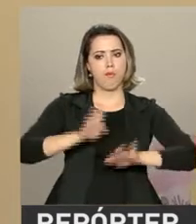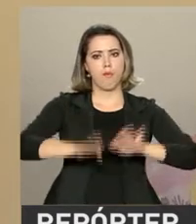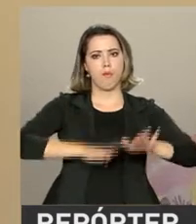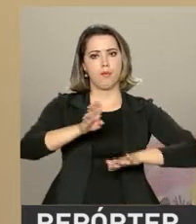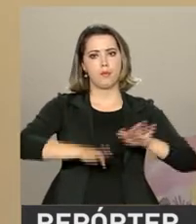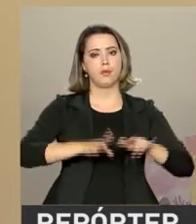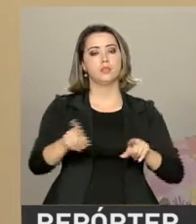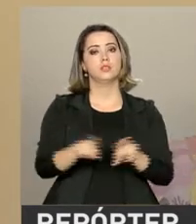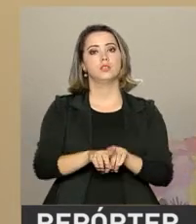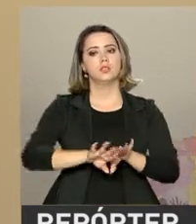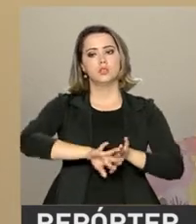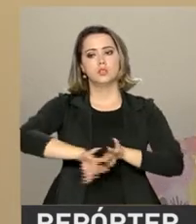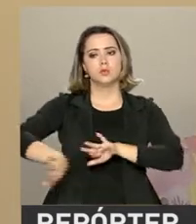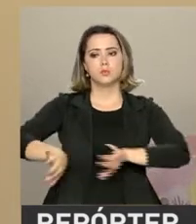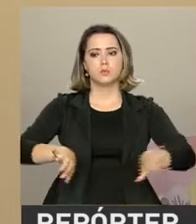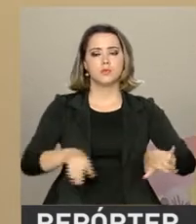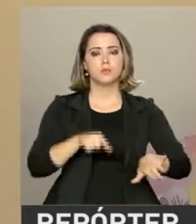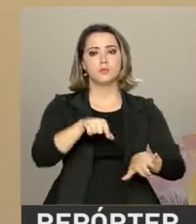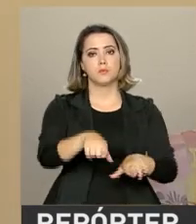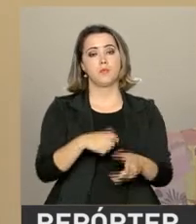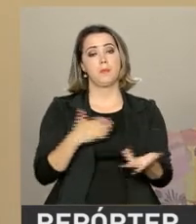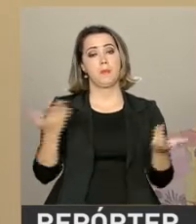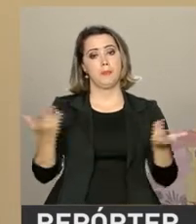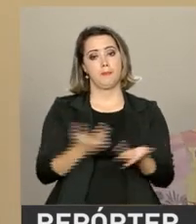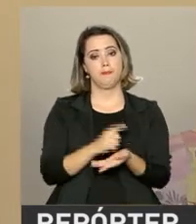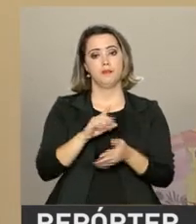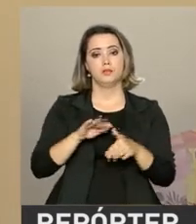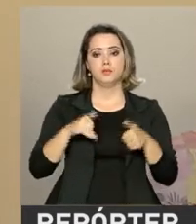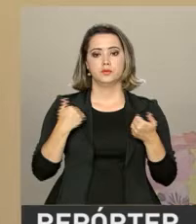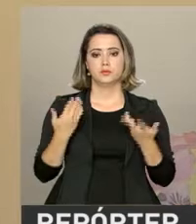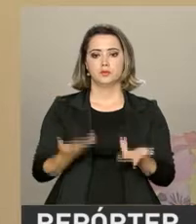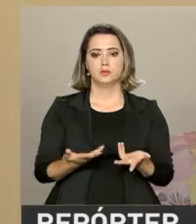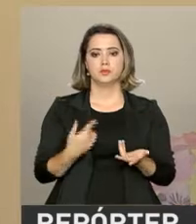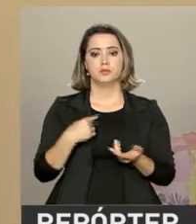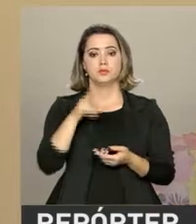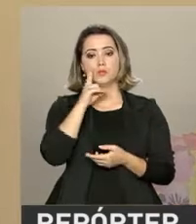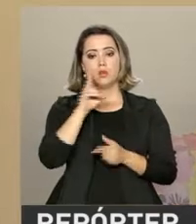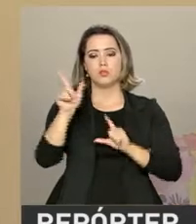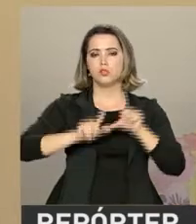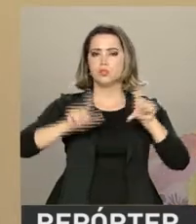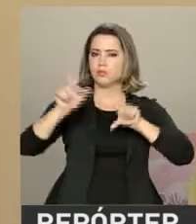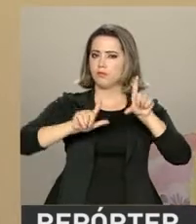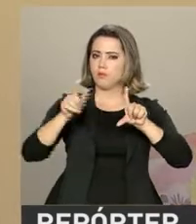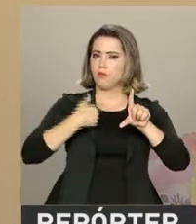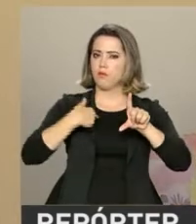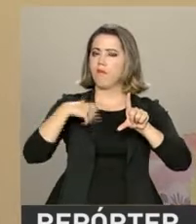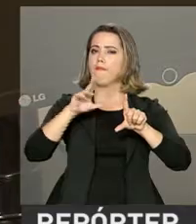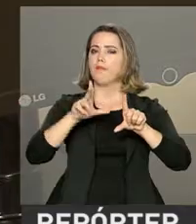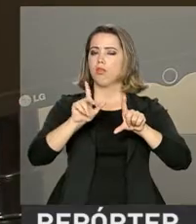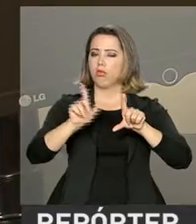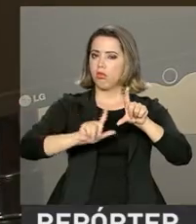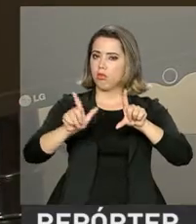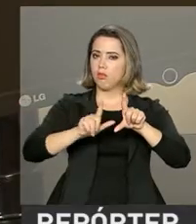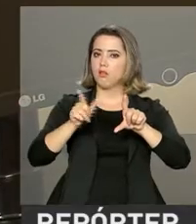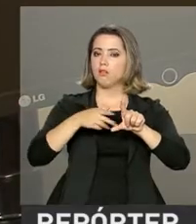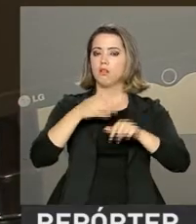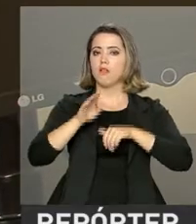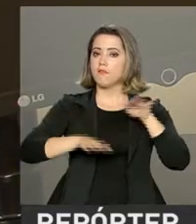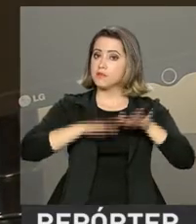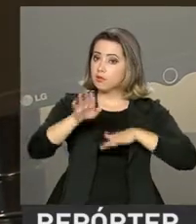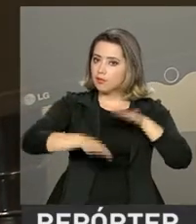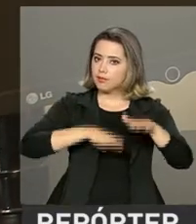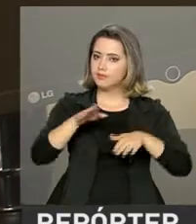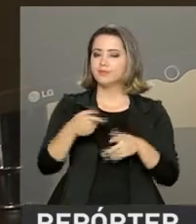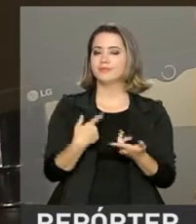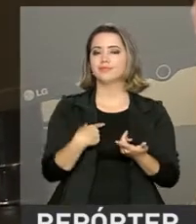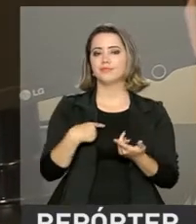a mesa do meio do caminho. Então, a gente assiste novela fazendo a esteira. A Sandra faz parte de um